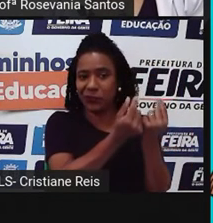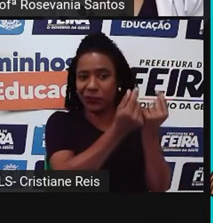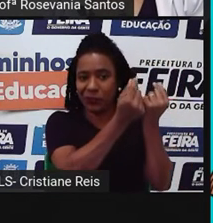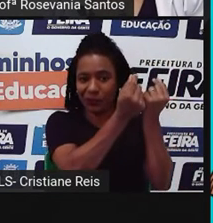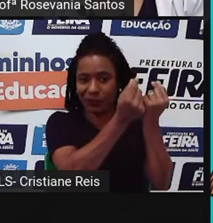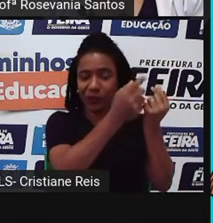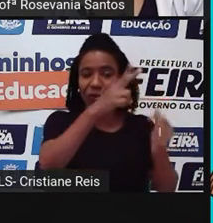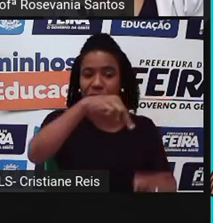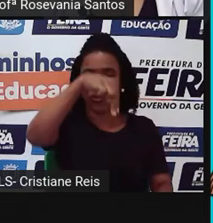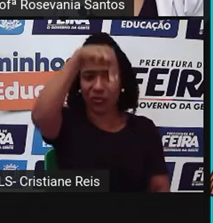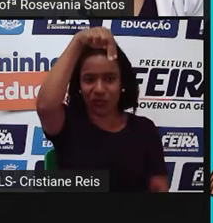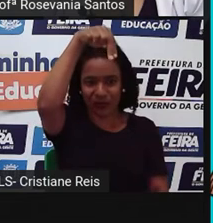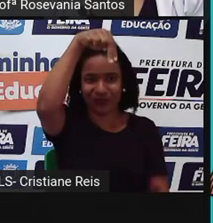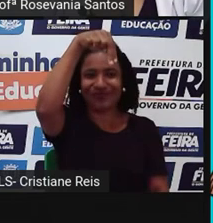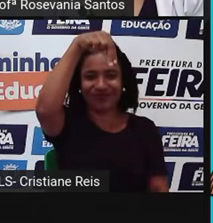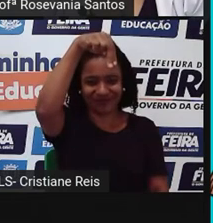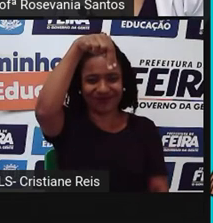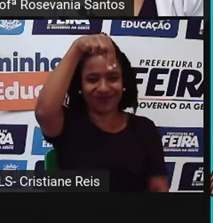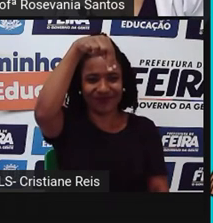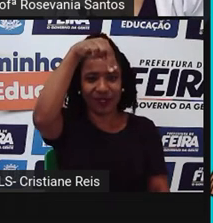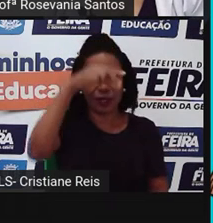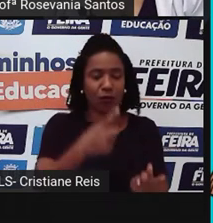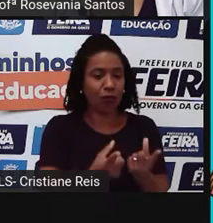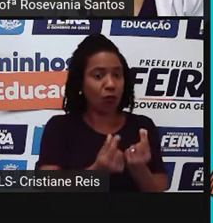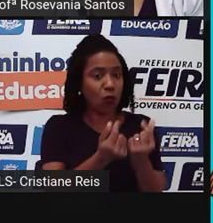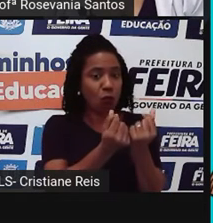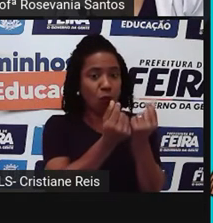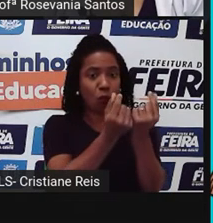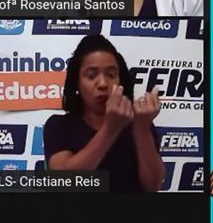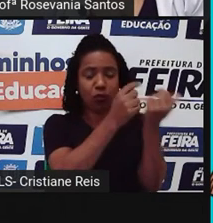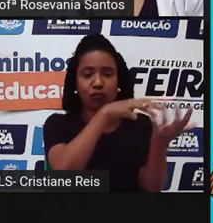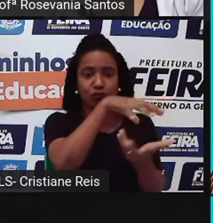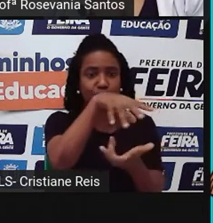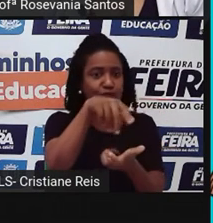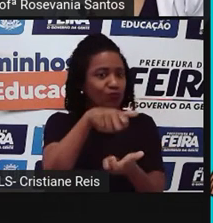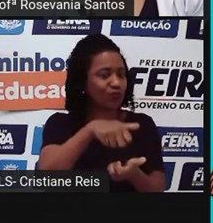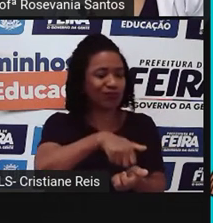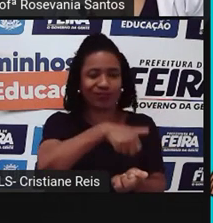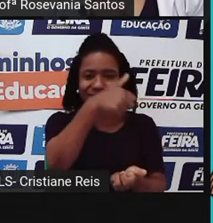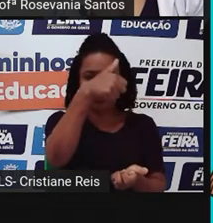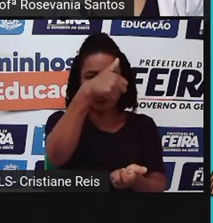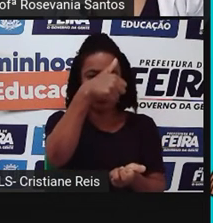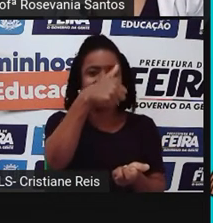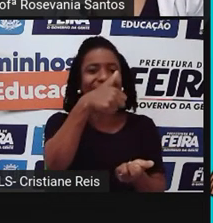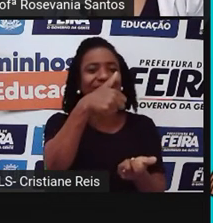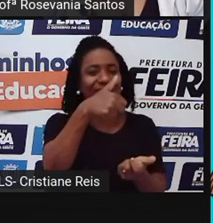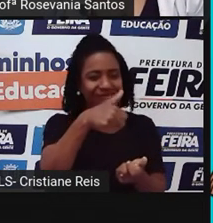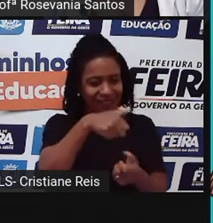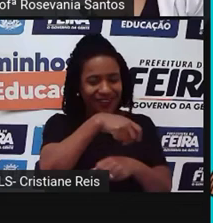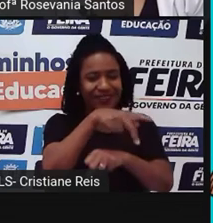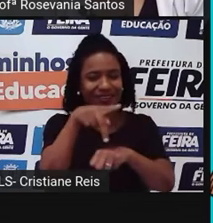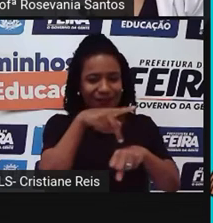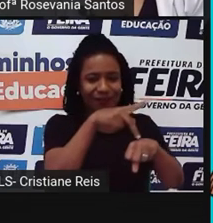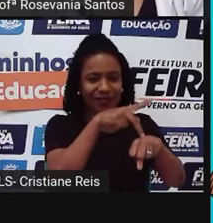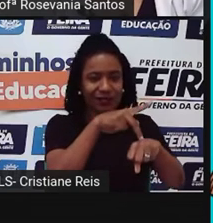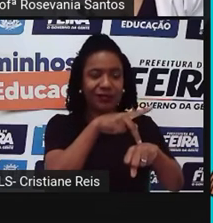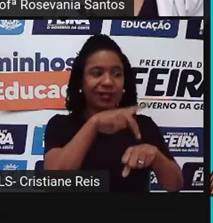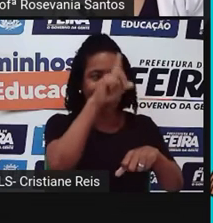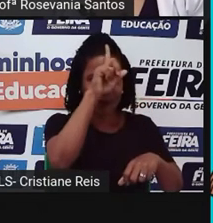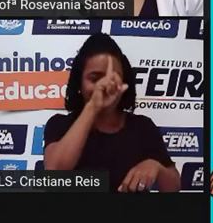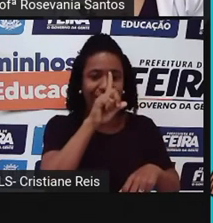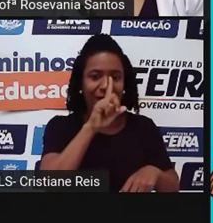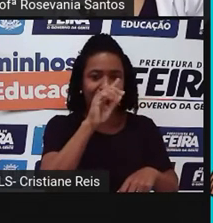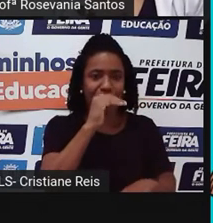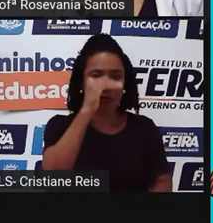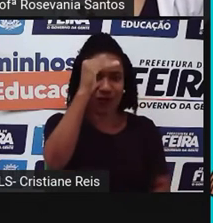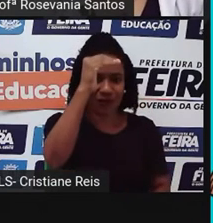do norte, os países mais ricos do mundo, eles estão aí, né? É acima desta linha. O